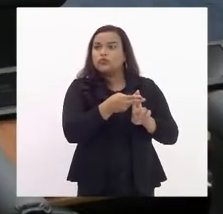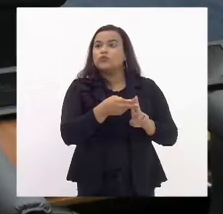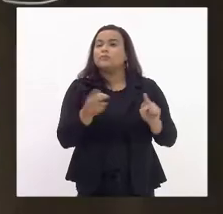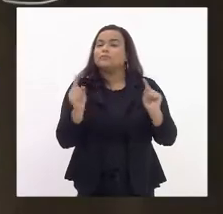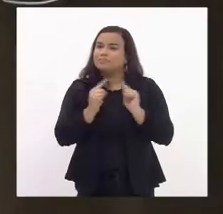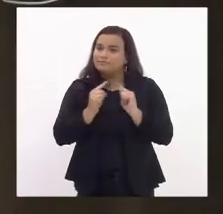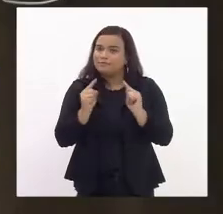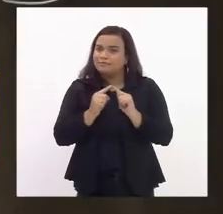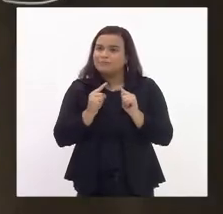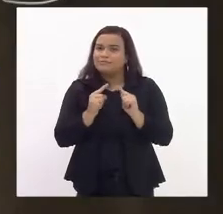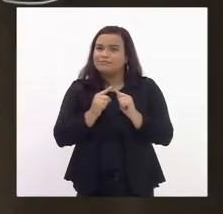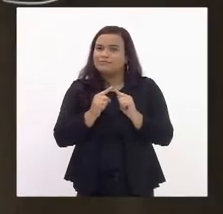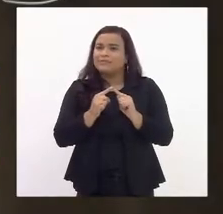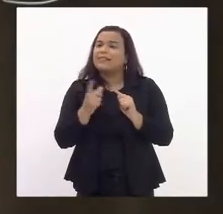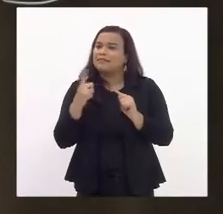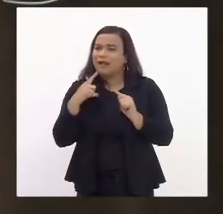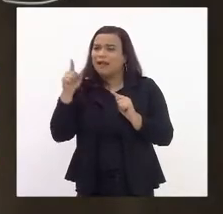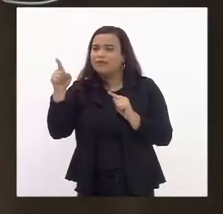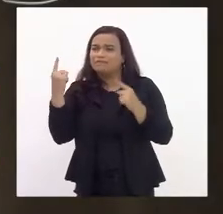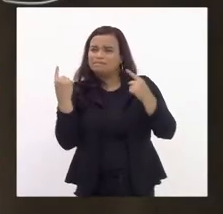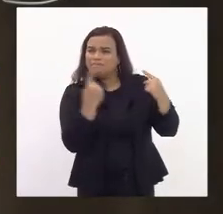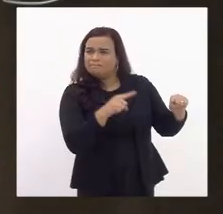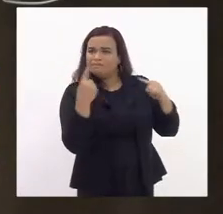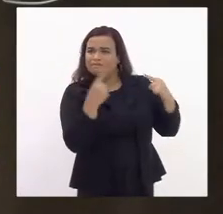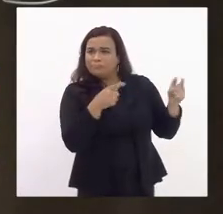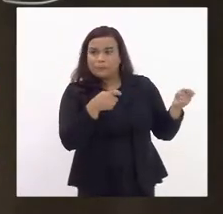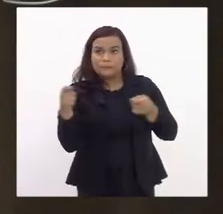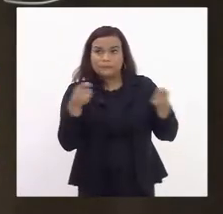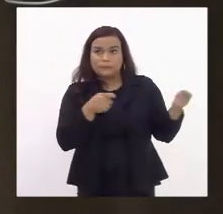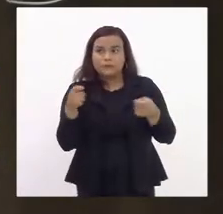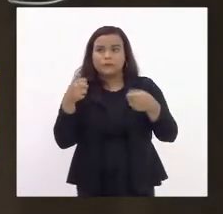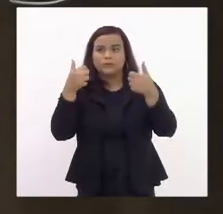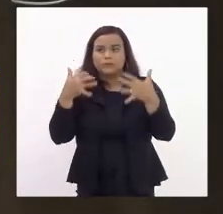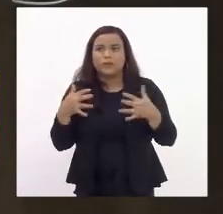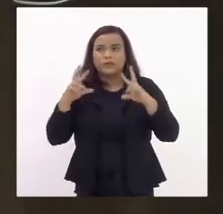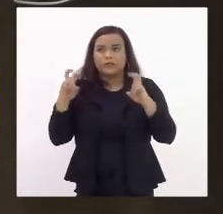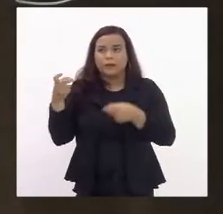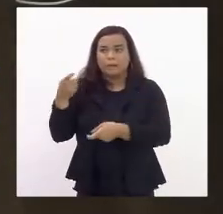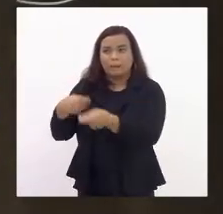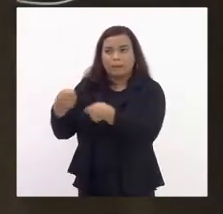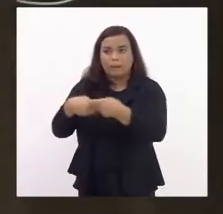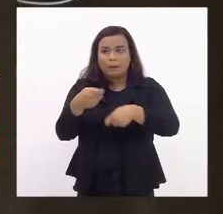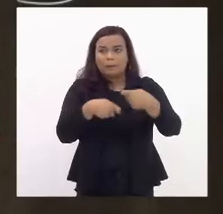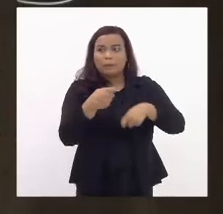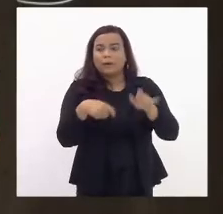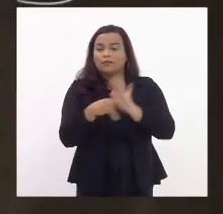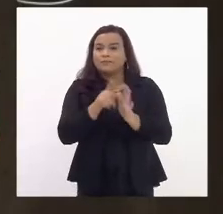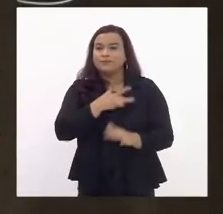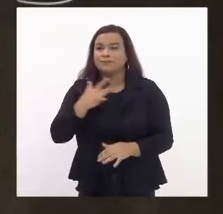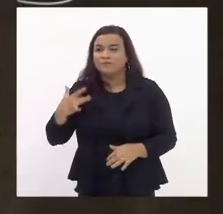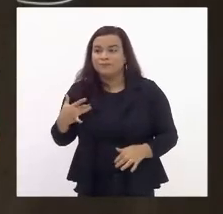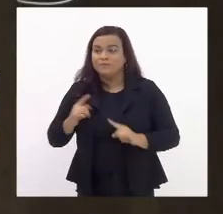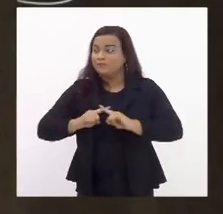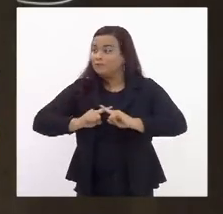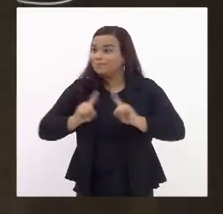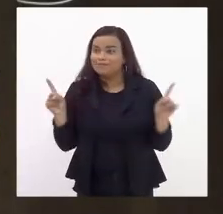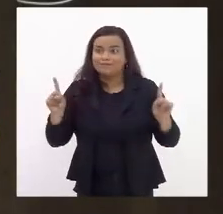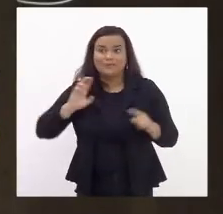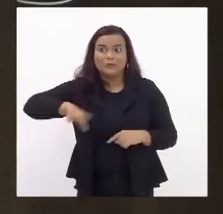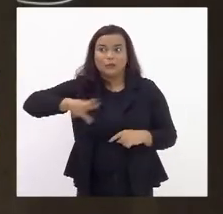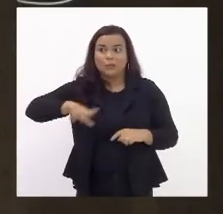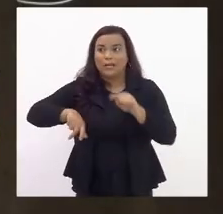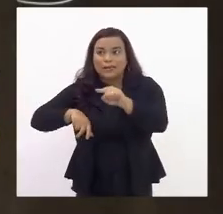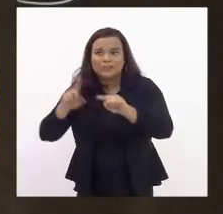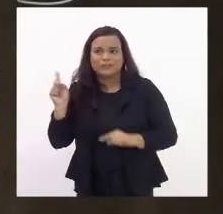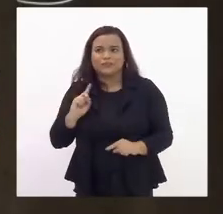sido atacado constantemente com a lógica de mercantilização da saúde, mas não só isso.